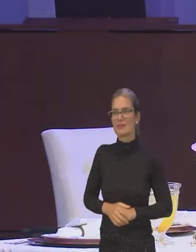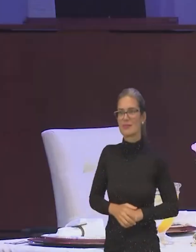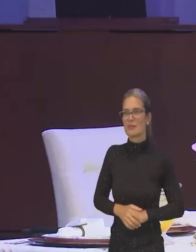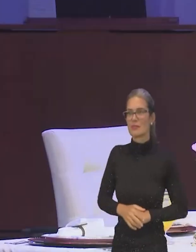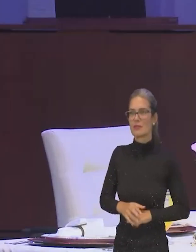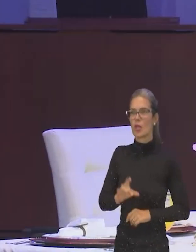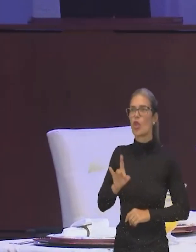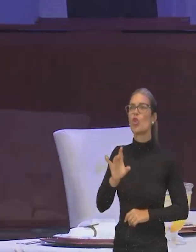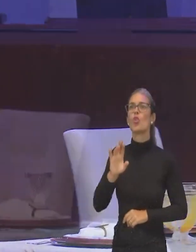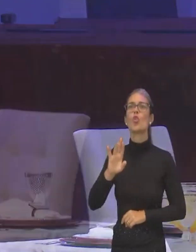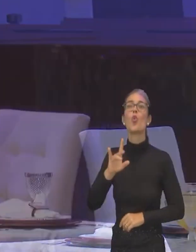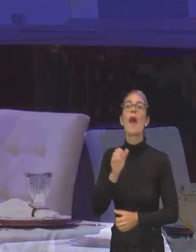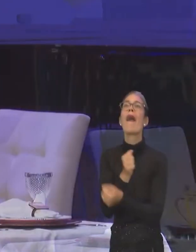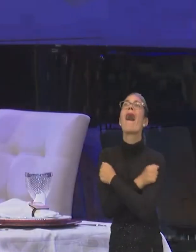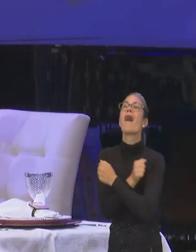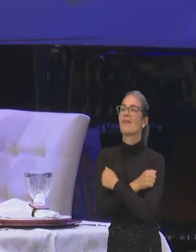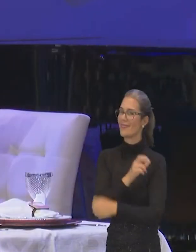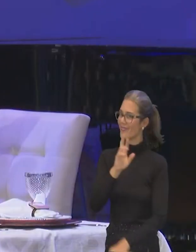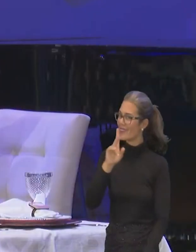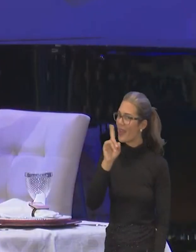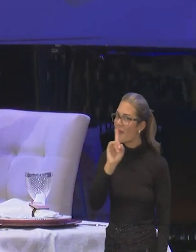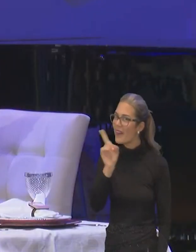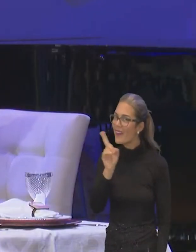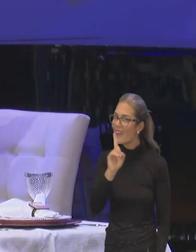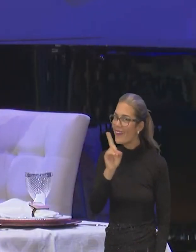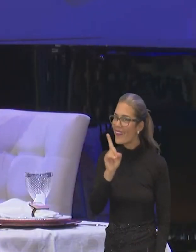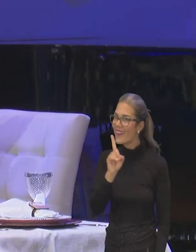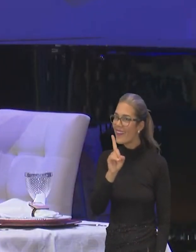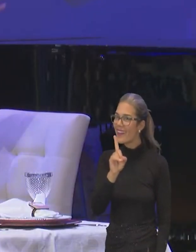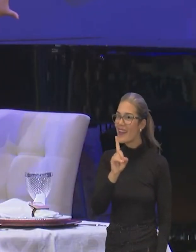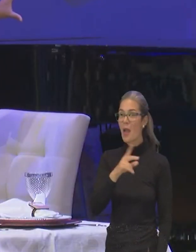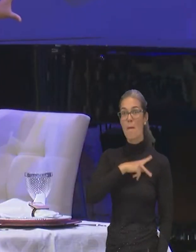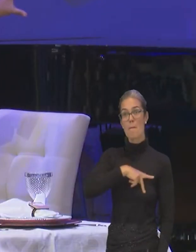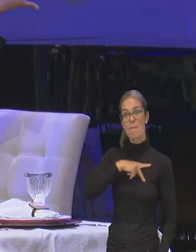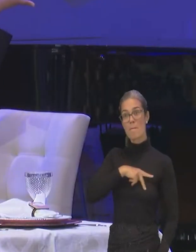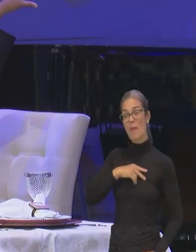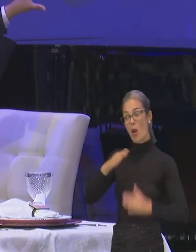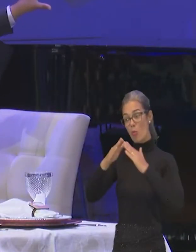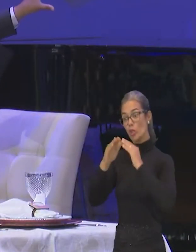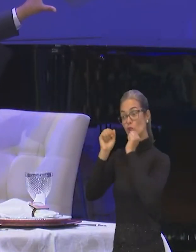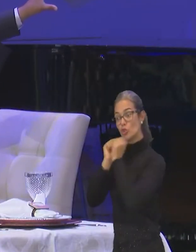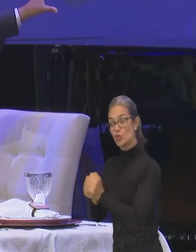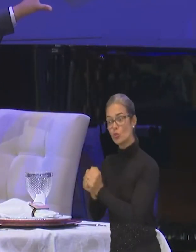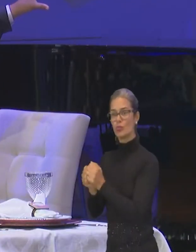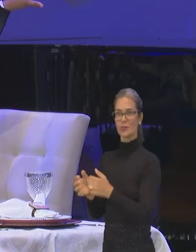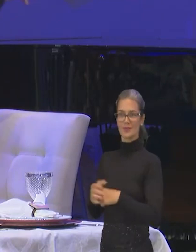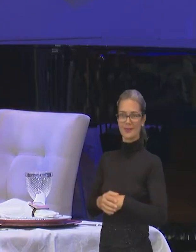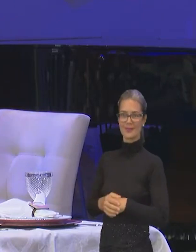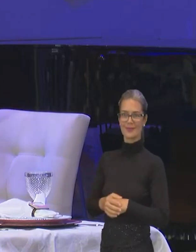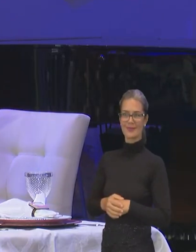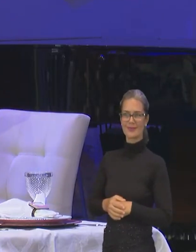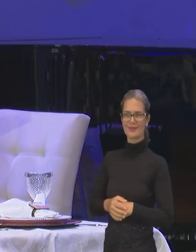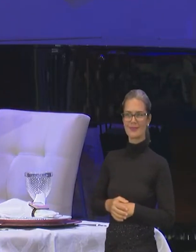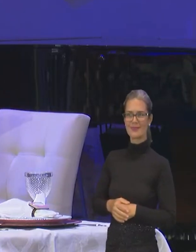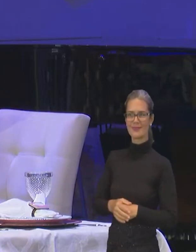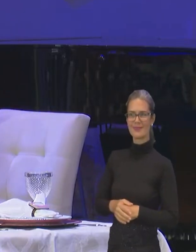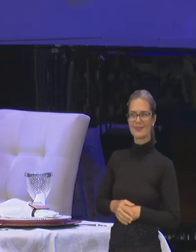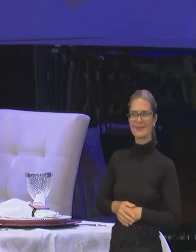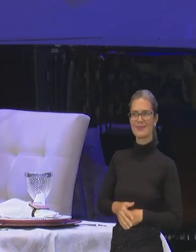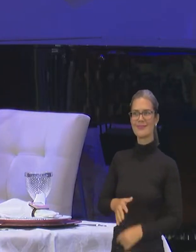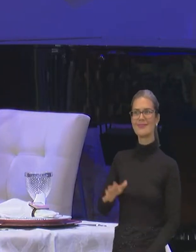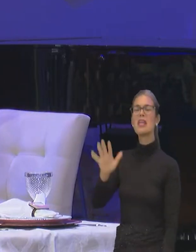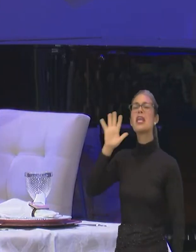um abraço. A Bíblia conta que ele foi morar junto na casa deles. Você já pensou o seu pai, a sua mãe, chamando um estranho,